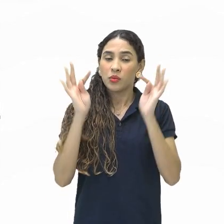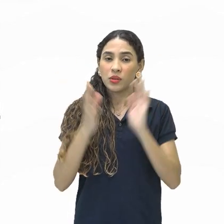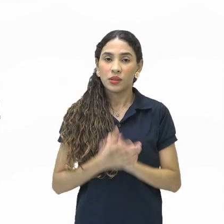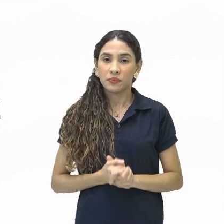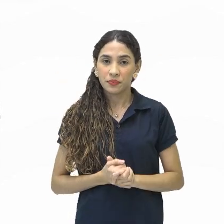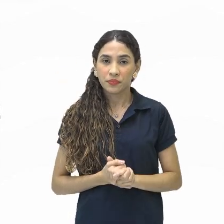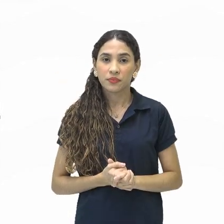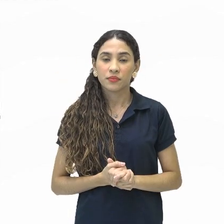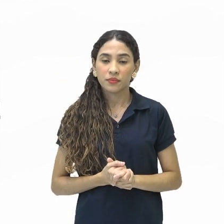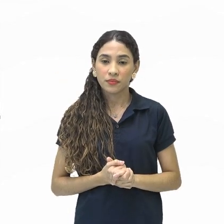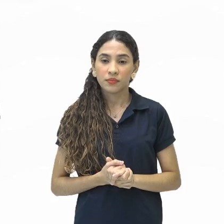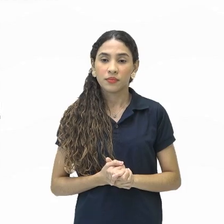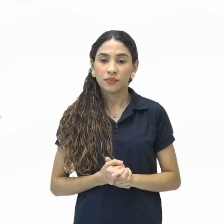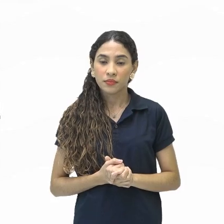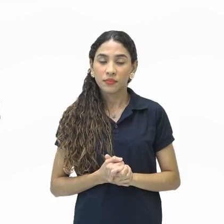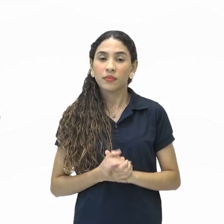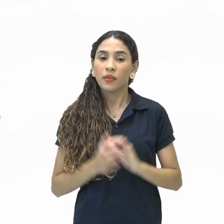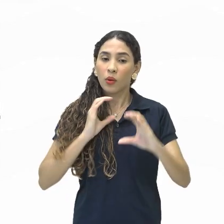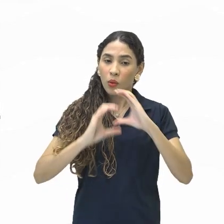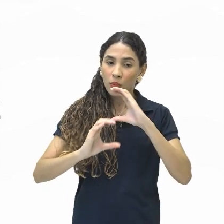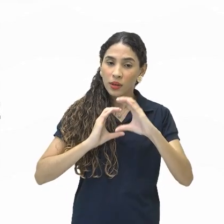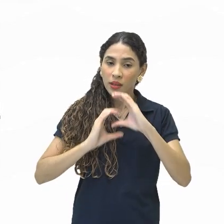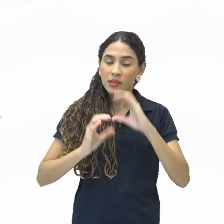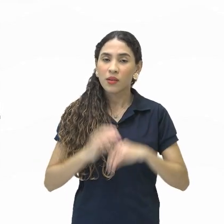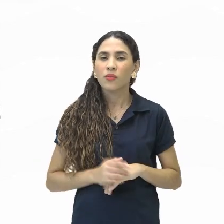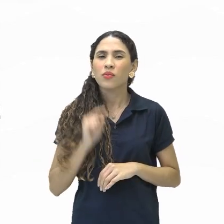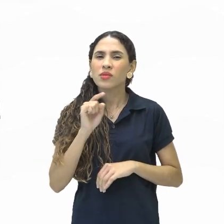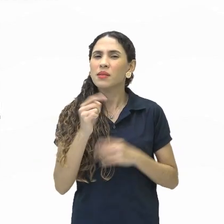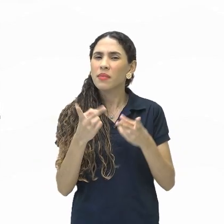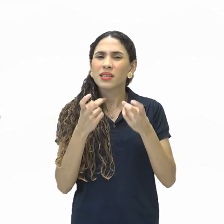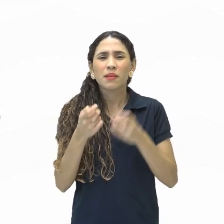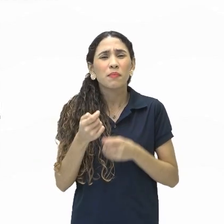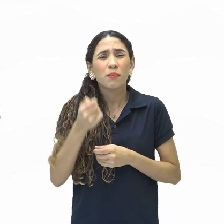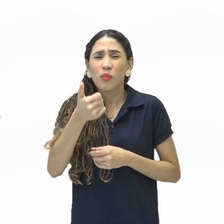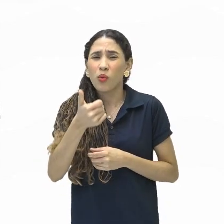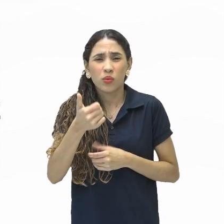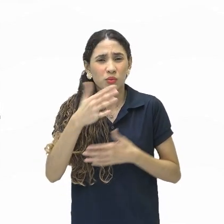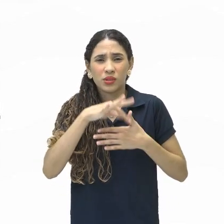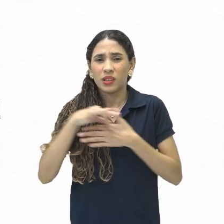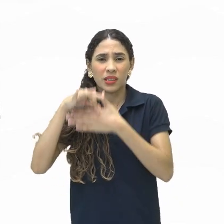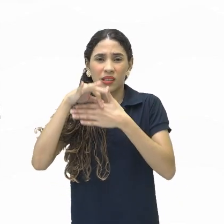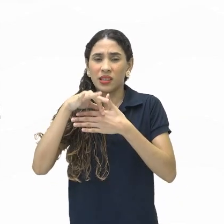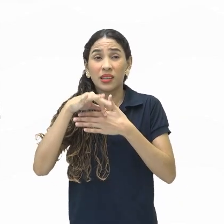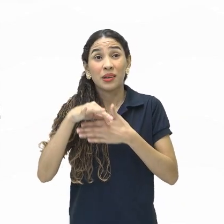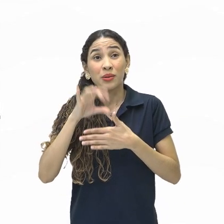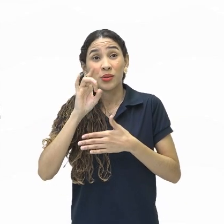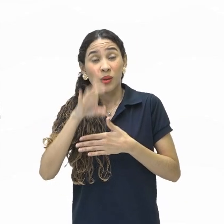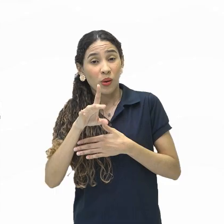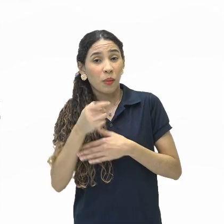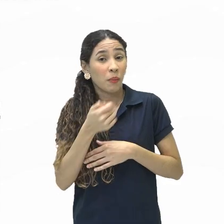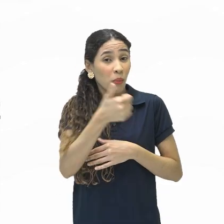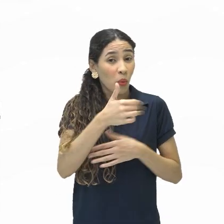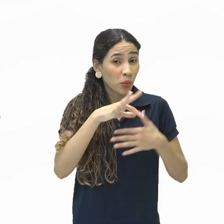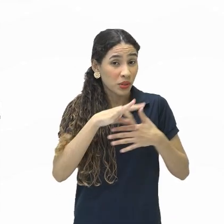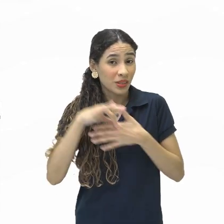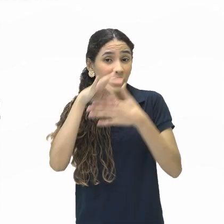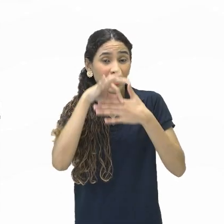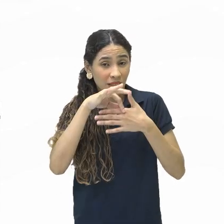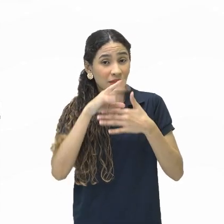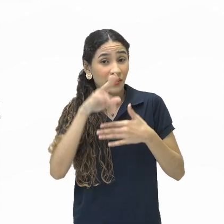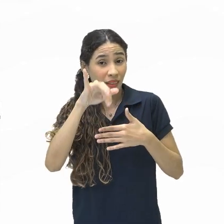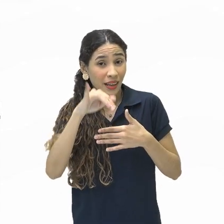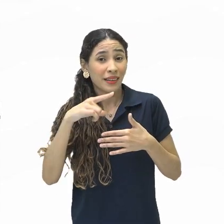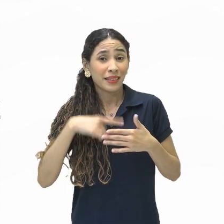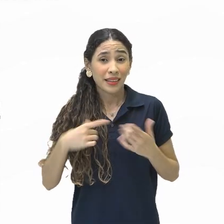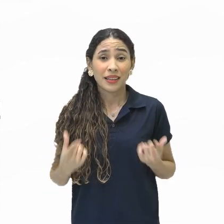tecnologia, meio de comunicação, você vê que são poucos donos. Só que esses poucos donos, eles